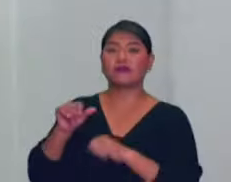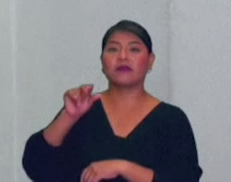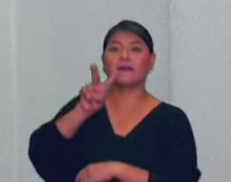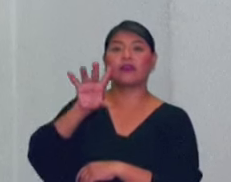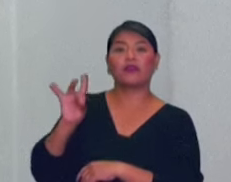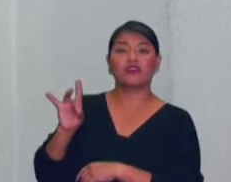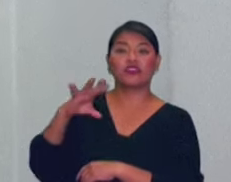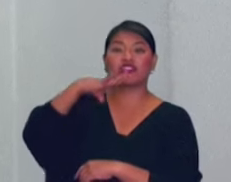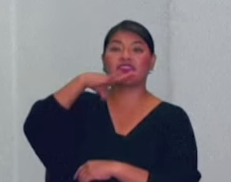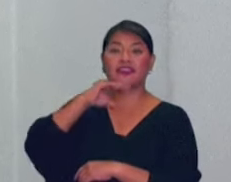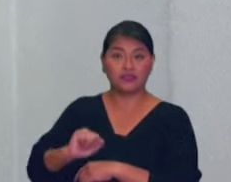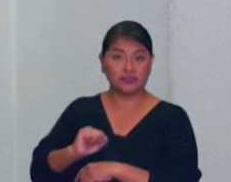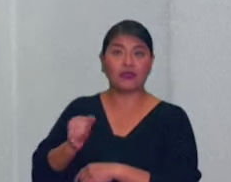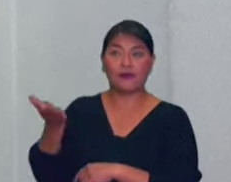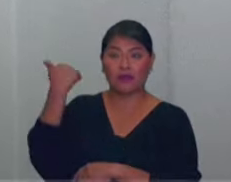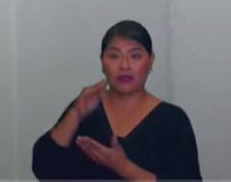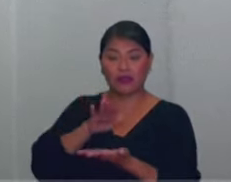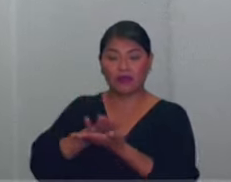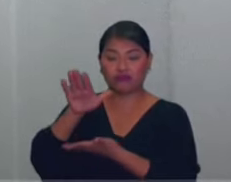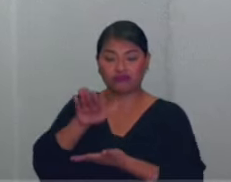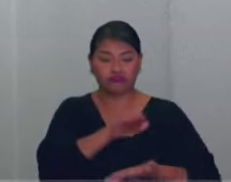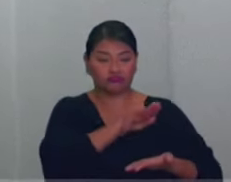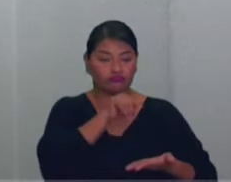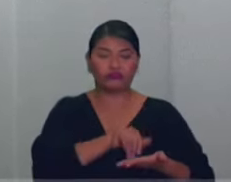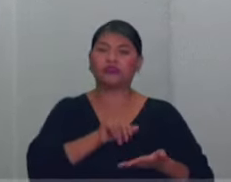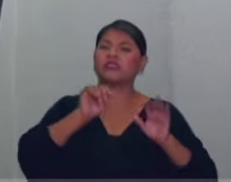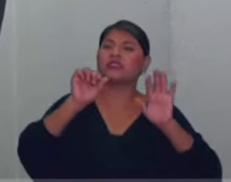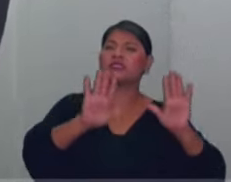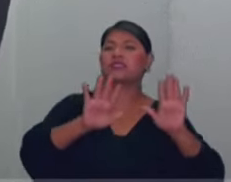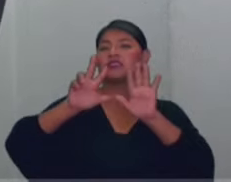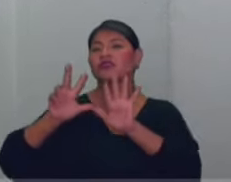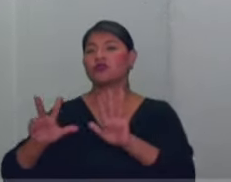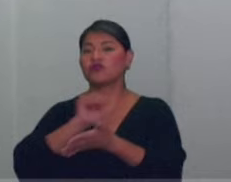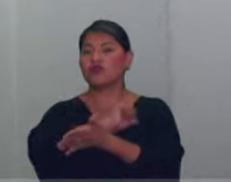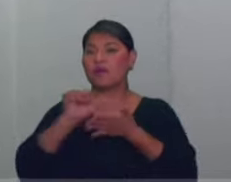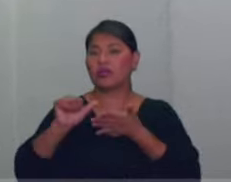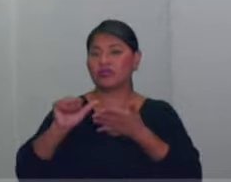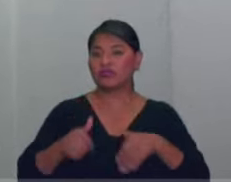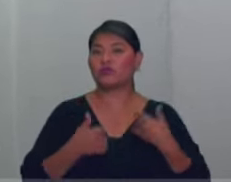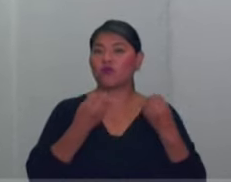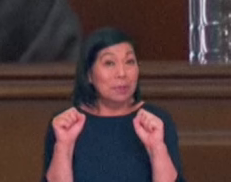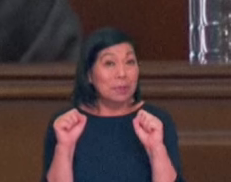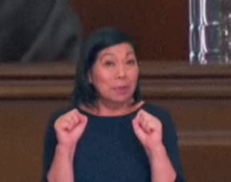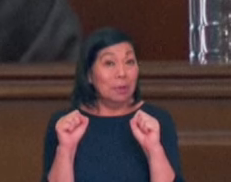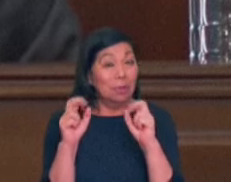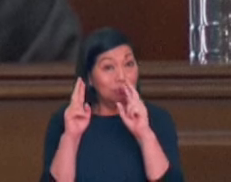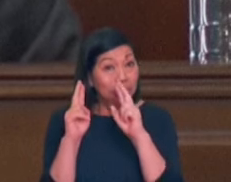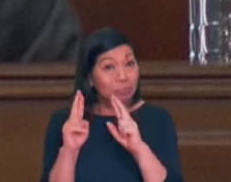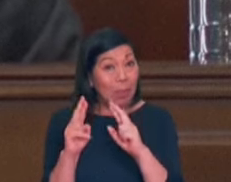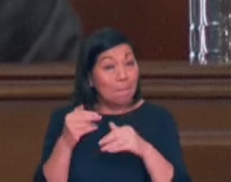acusado de rebelião pela tentativa fracassada de dissolver o congresso e perpetrar um golpe de estado em dezembro de